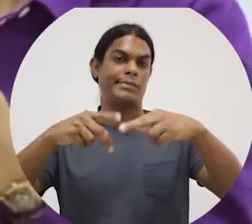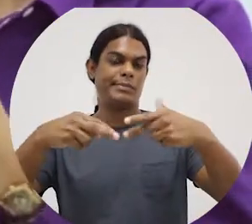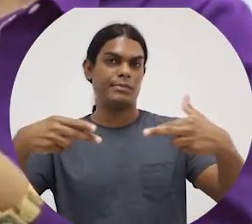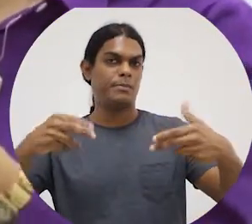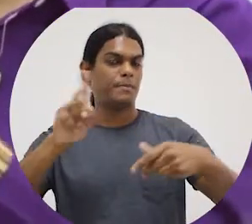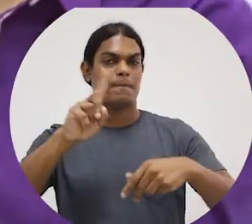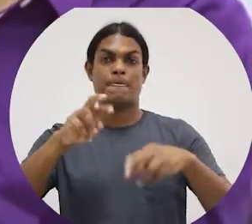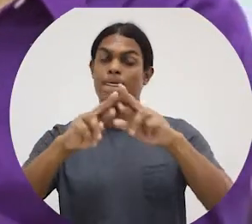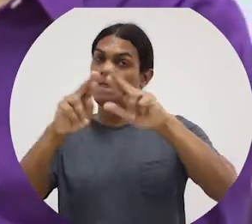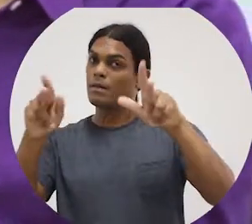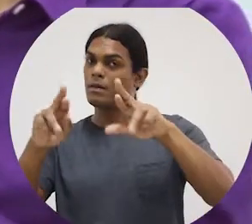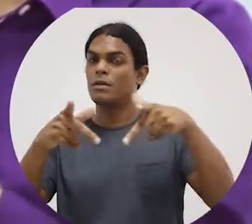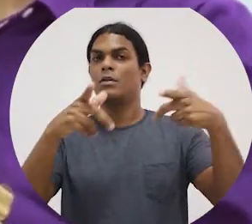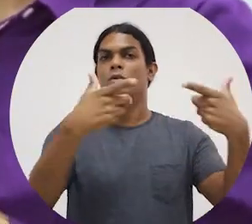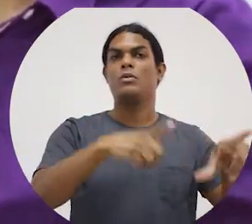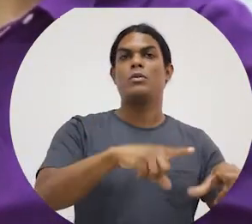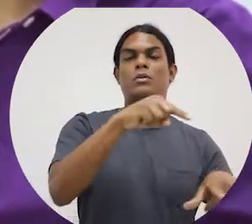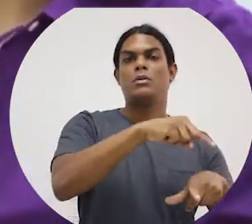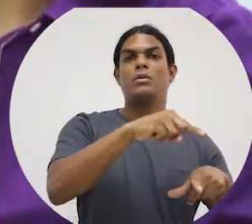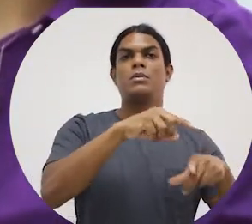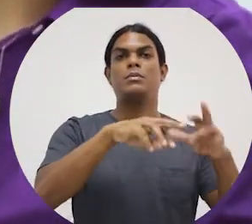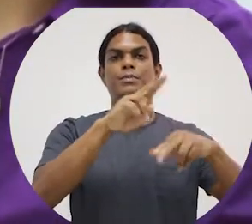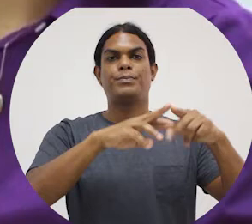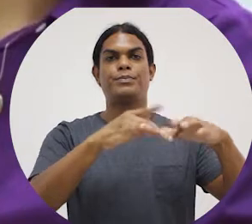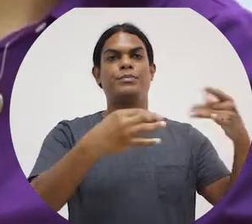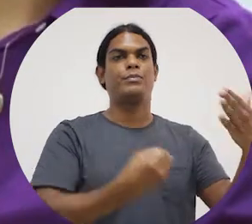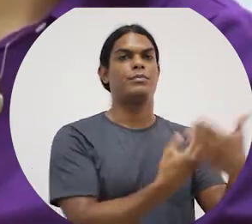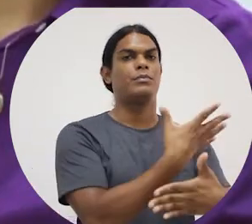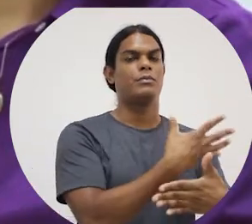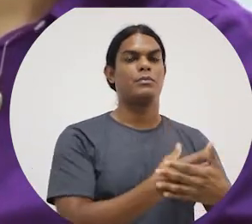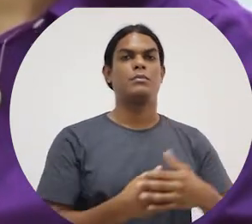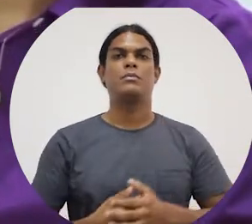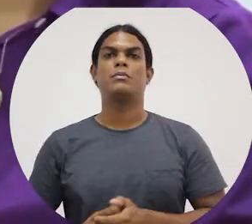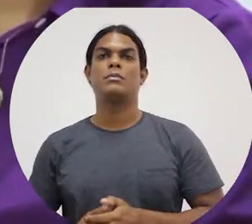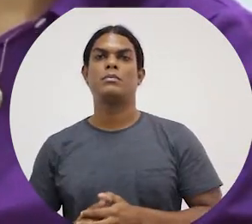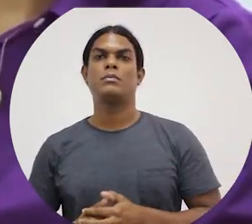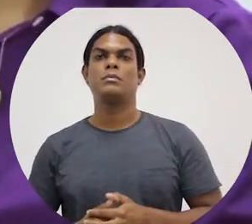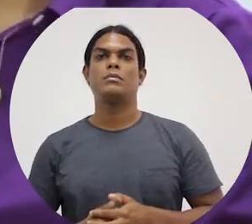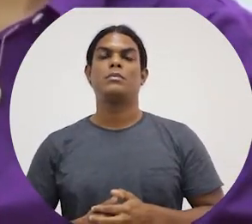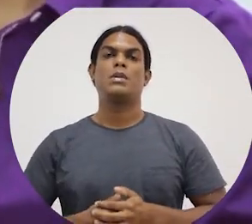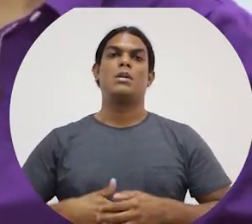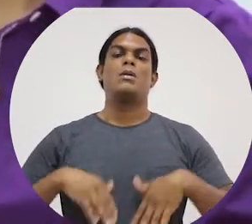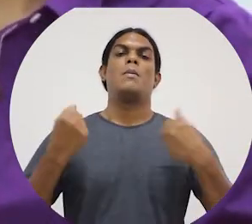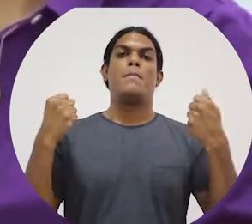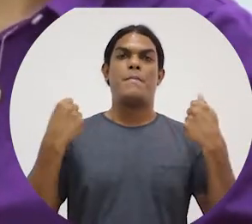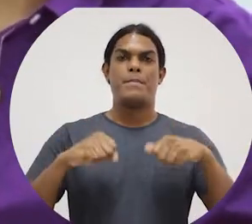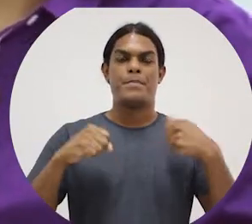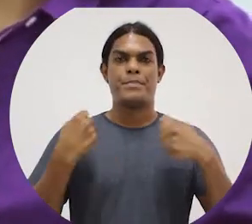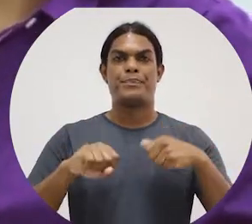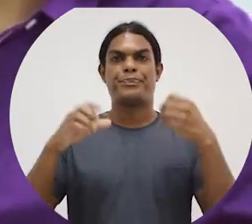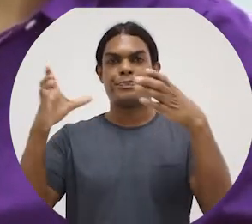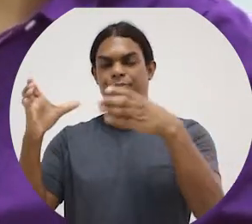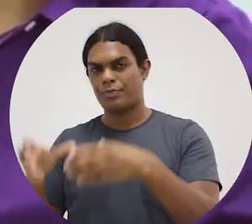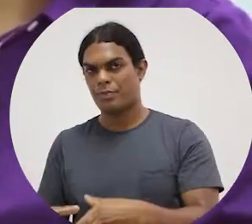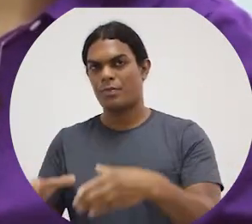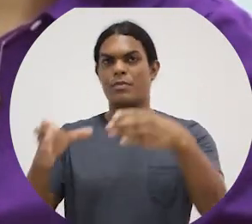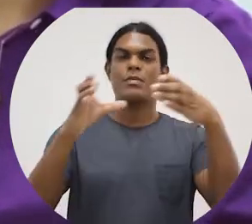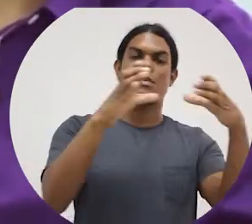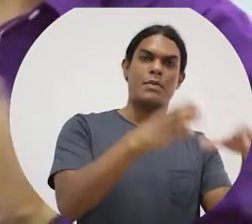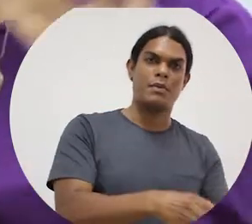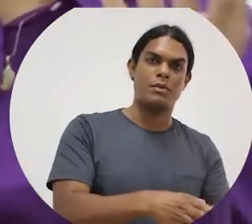produtos não é o mesmo local onde esses produtos são fabricados. Logo, é necessário deslocar